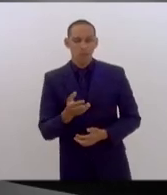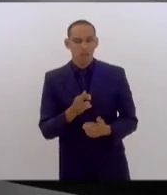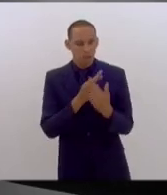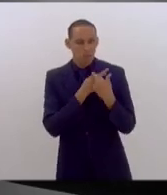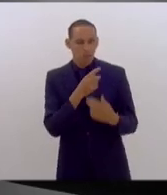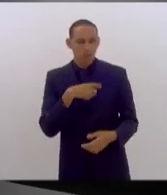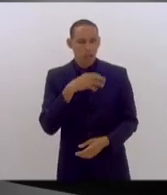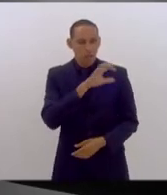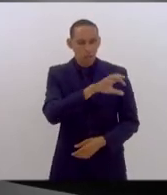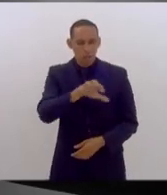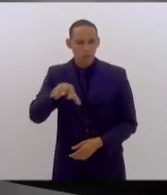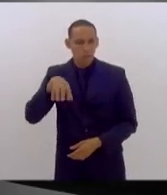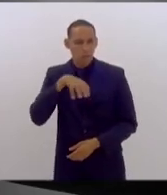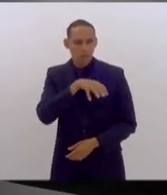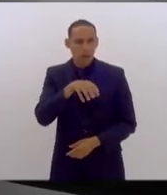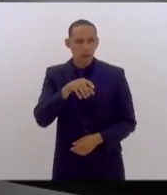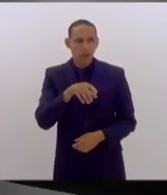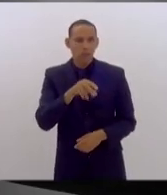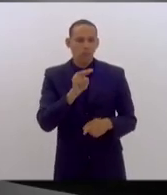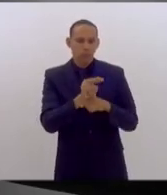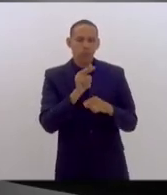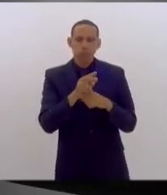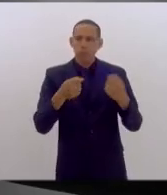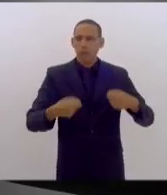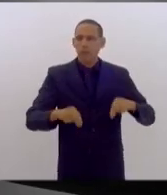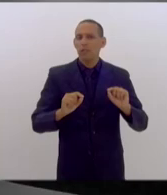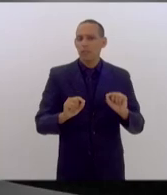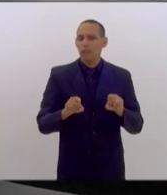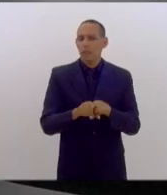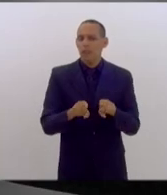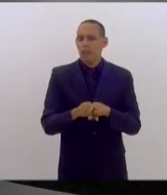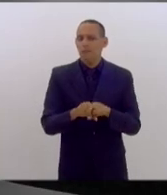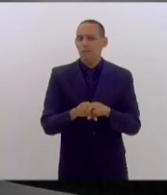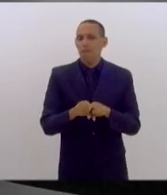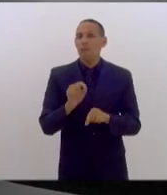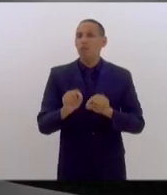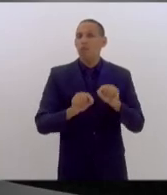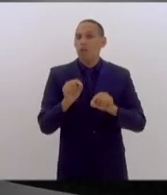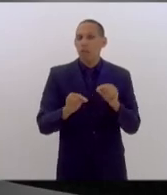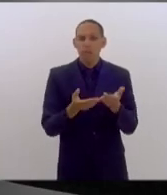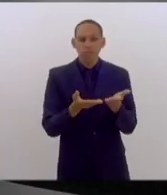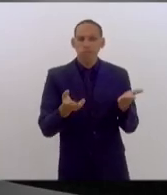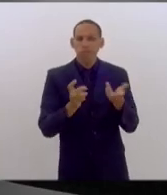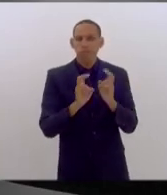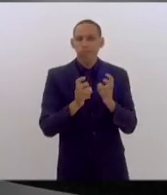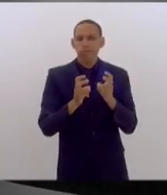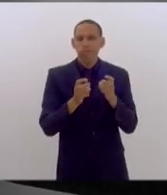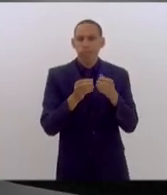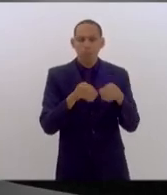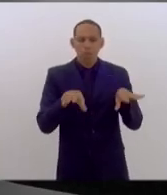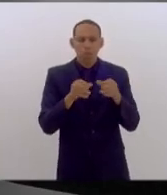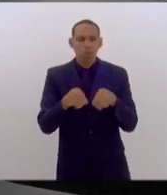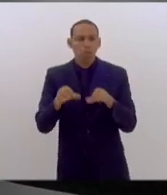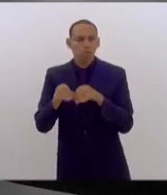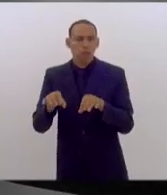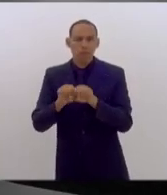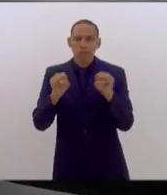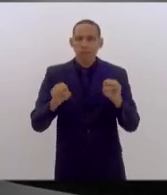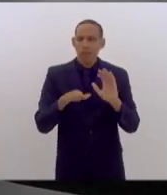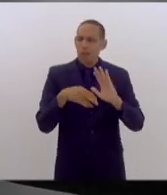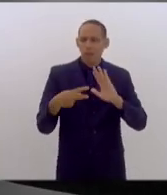responsabilidade a ser apurada pela deterioração do sistema